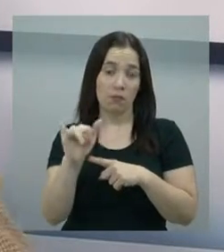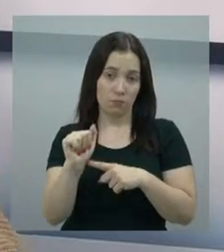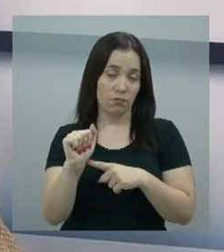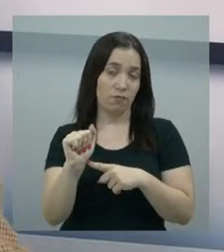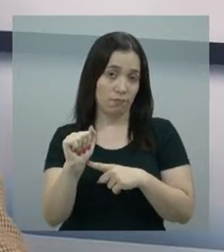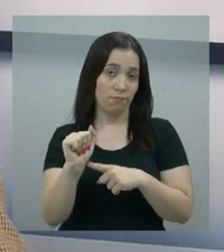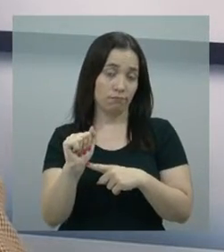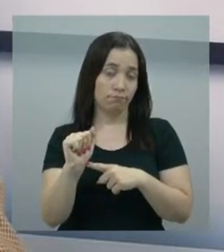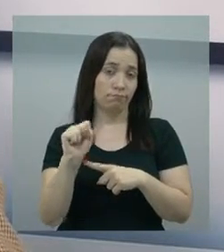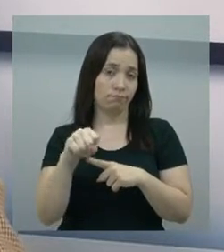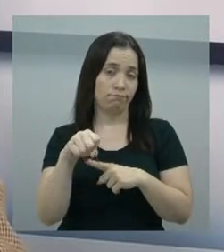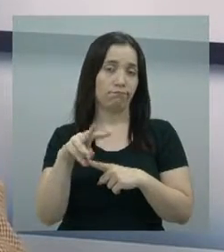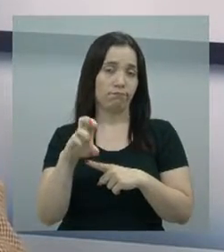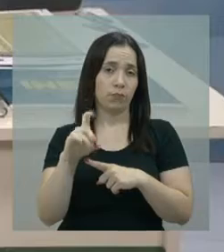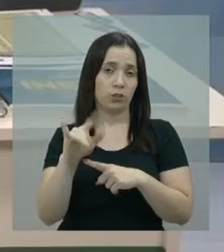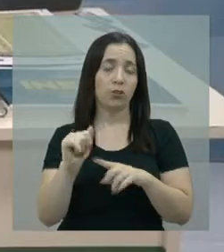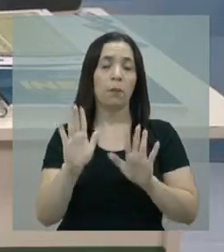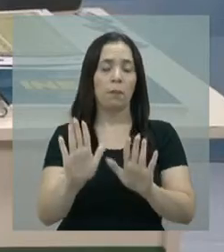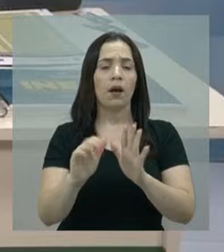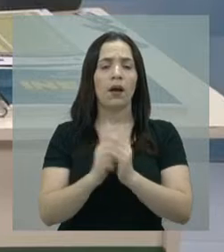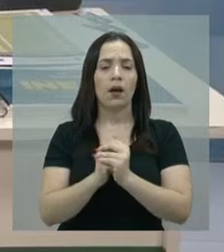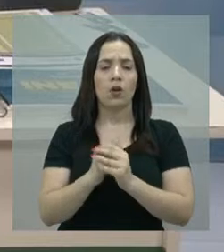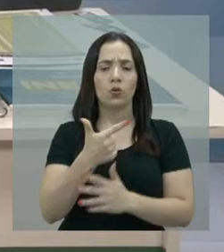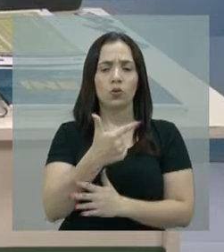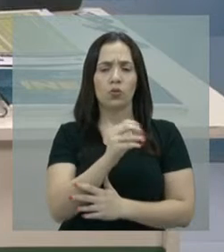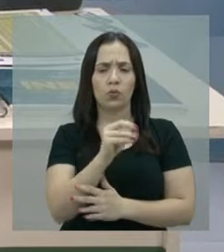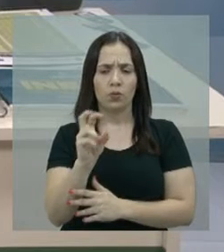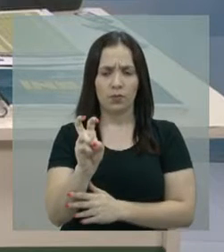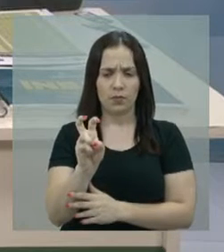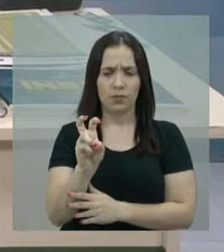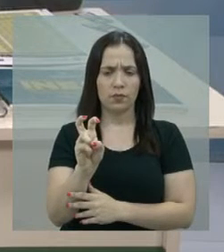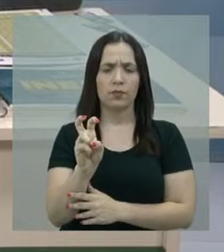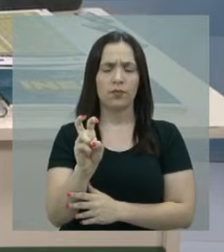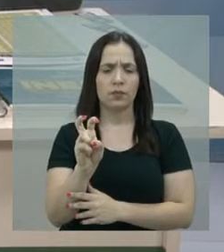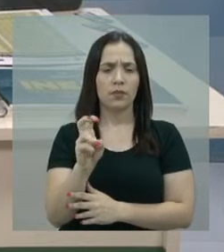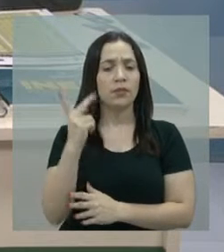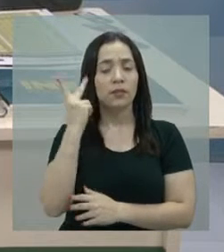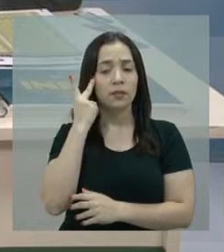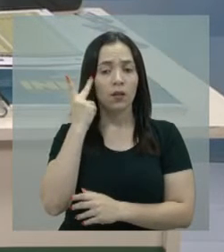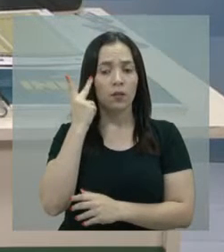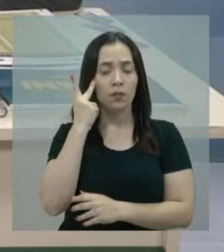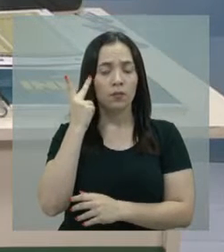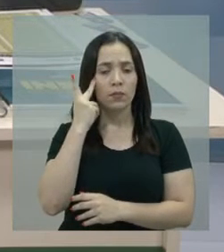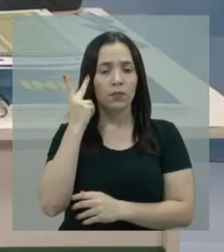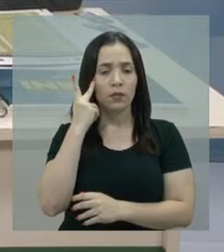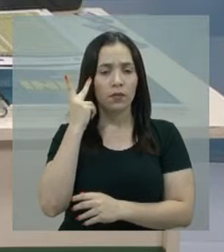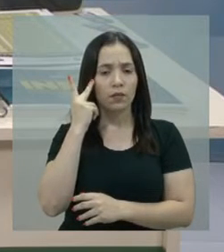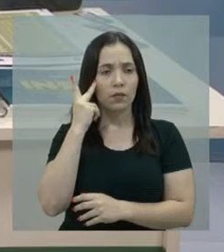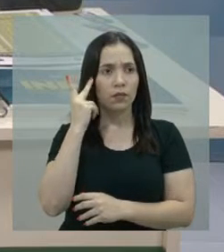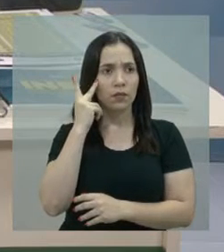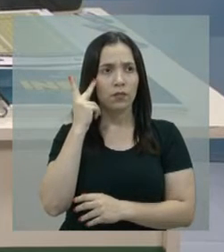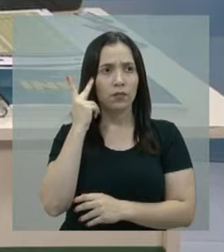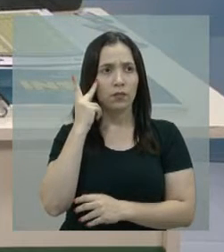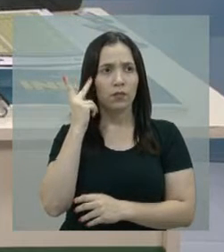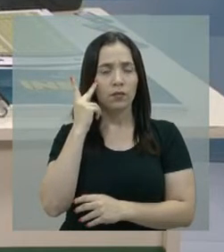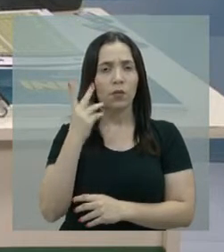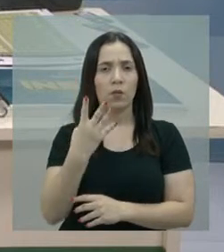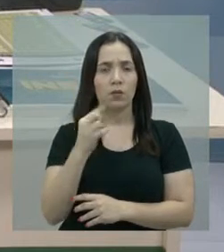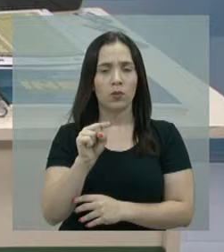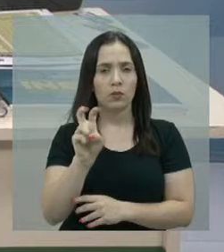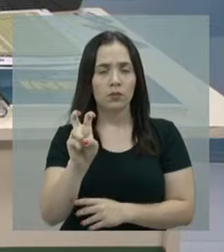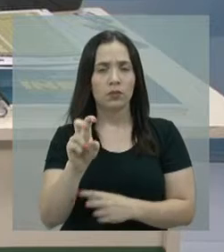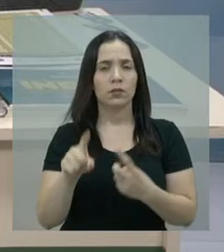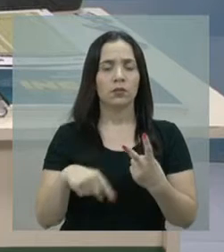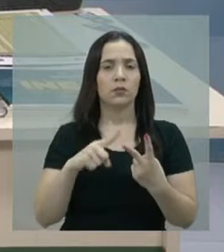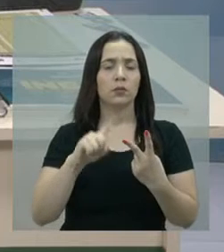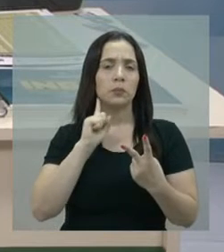A média. Mas assim, vamos pegar 2005. 2005, São Paulo São Paulo 4,5, que